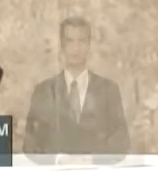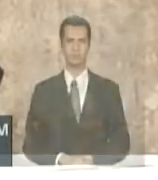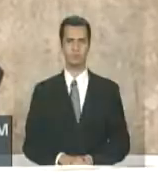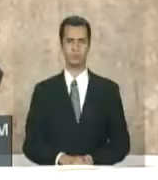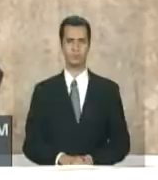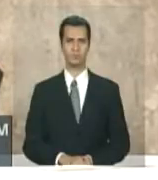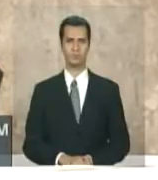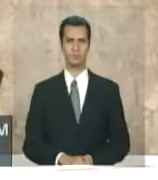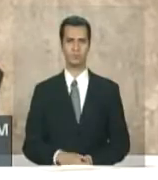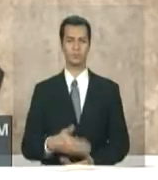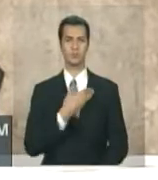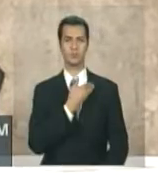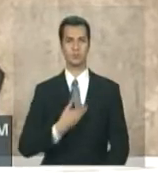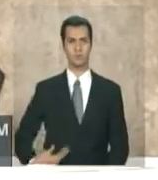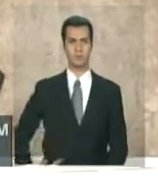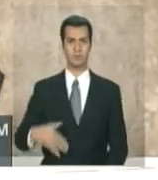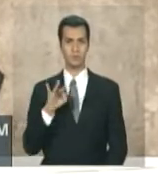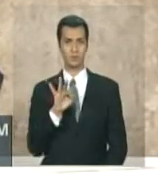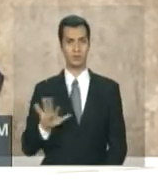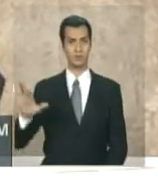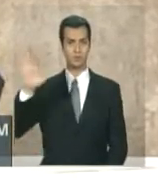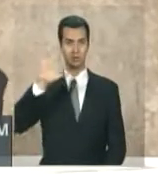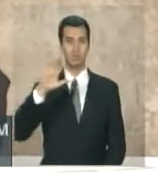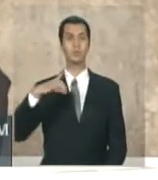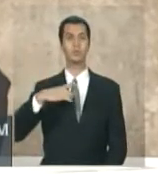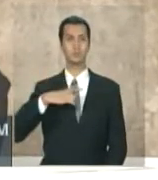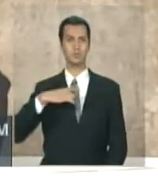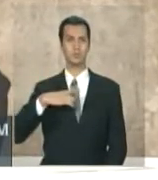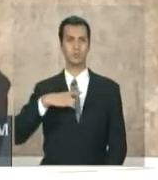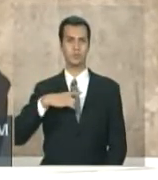Para o governo federal ter um braço avançado